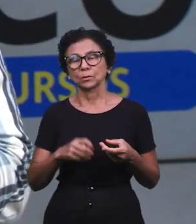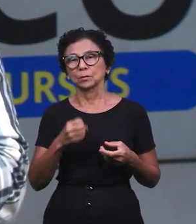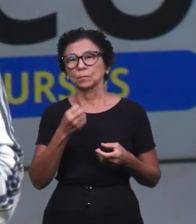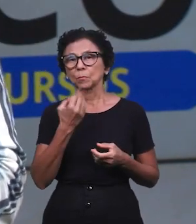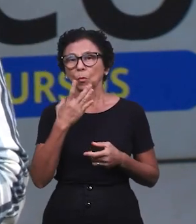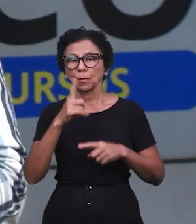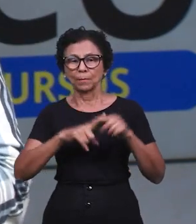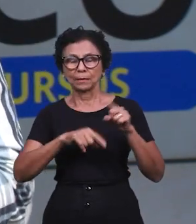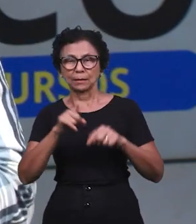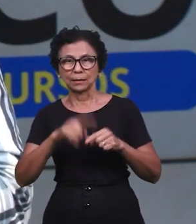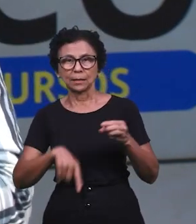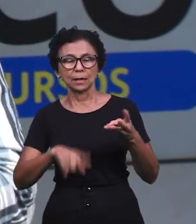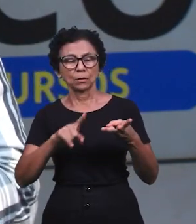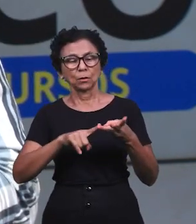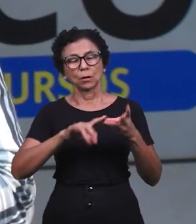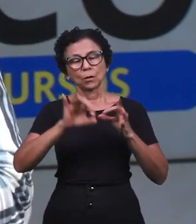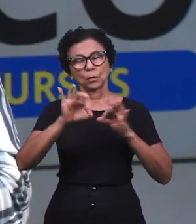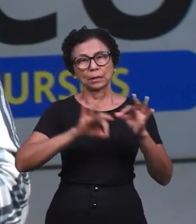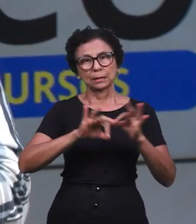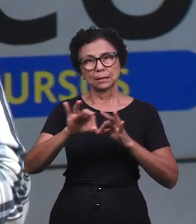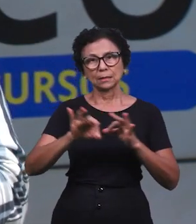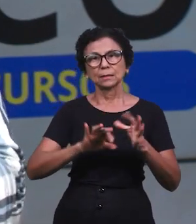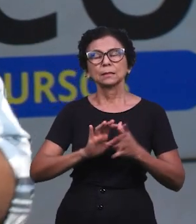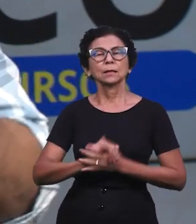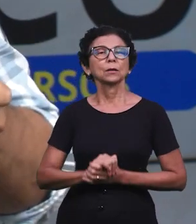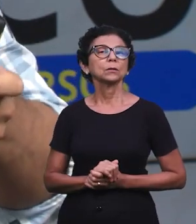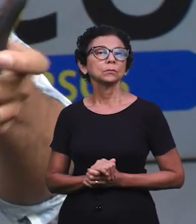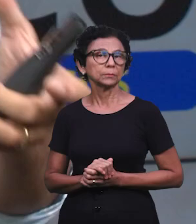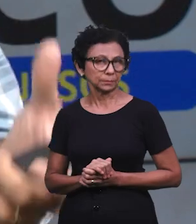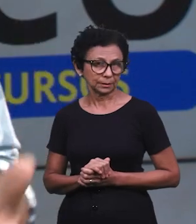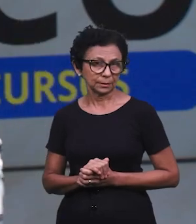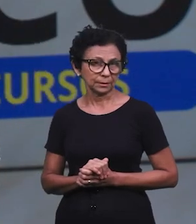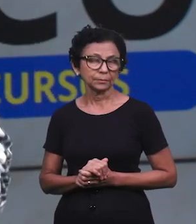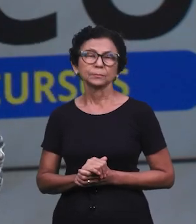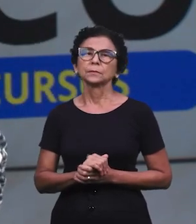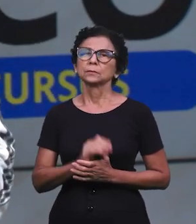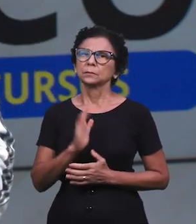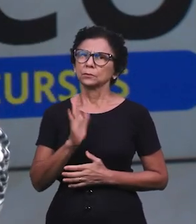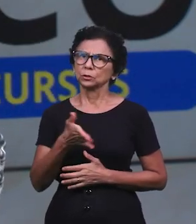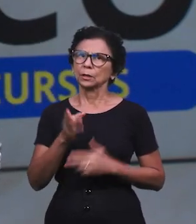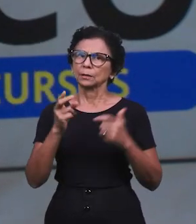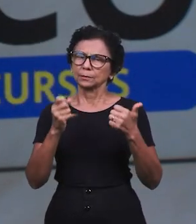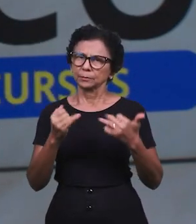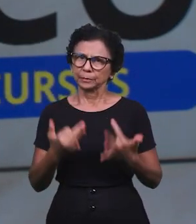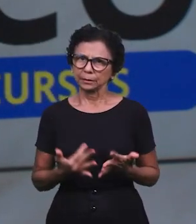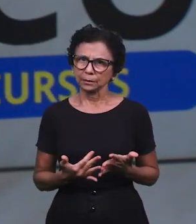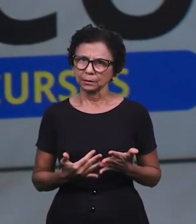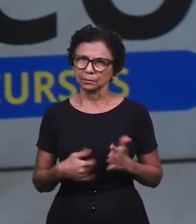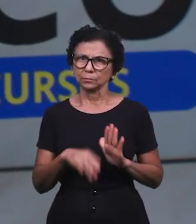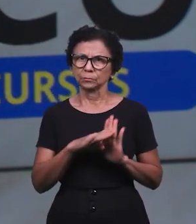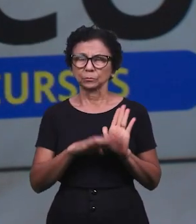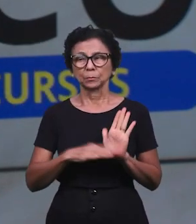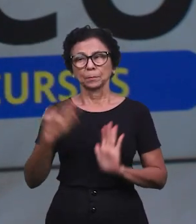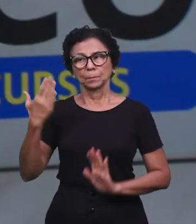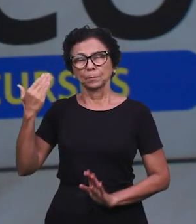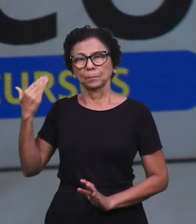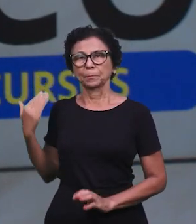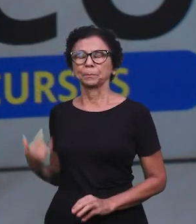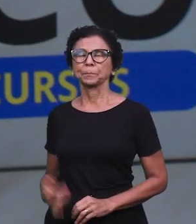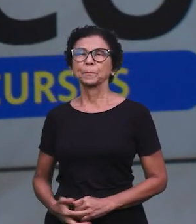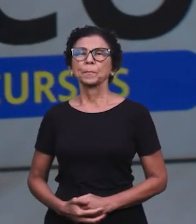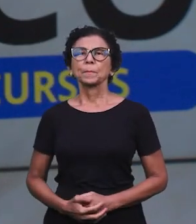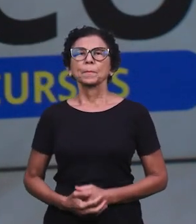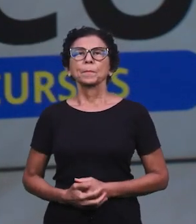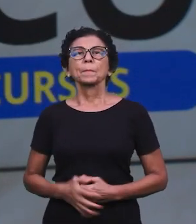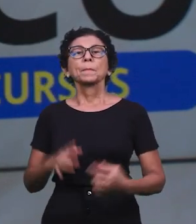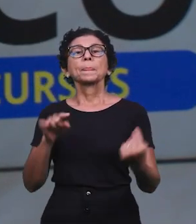você precisa de organização, disciplina. Nós já comentamos isso com vocês em outros programas. Mas o objetivo